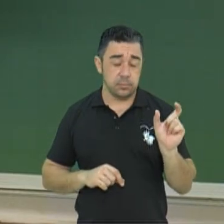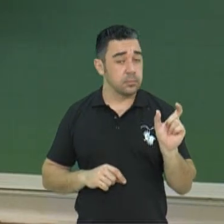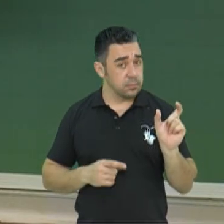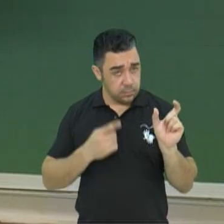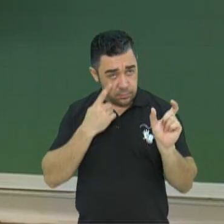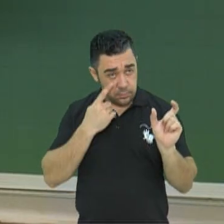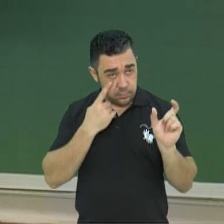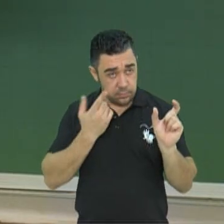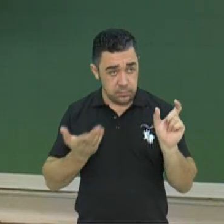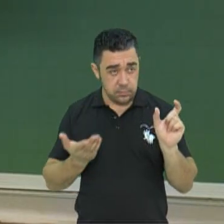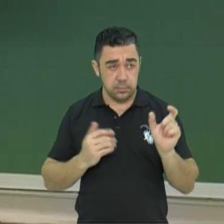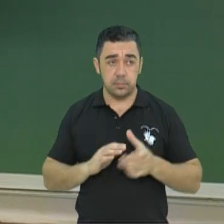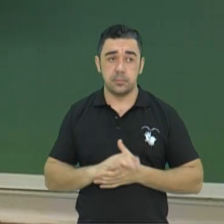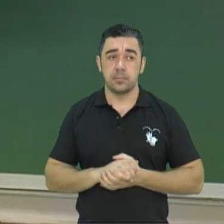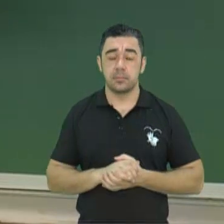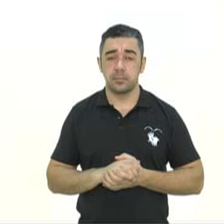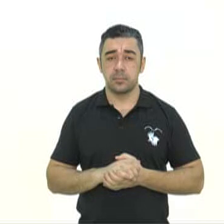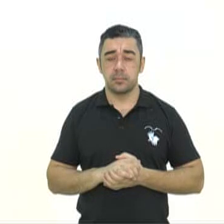Vamos ver?